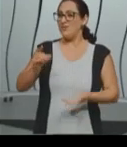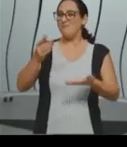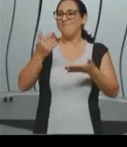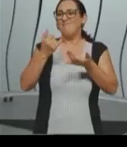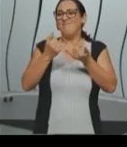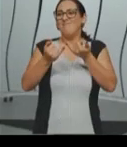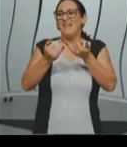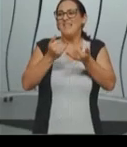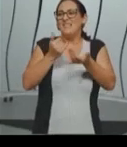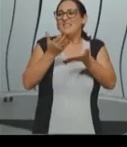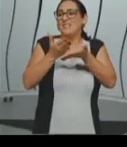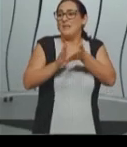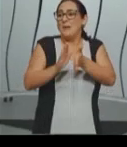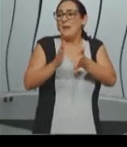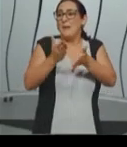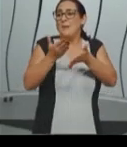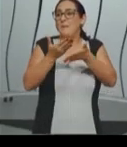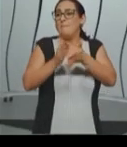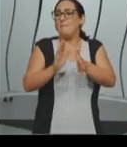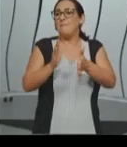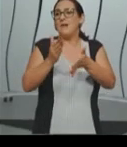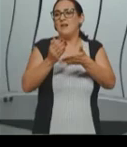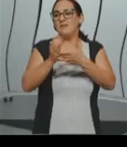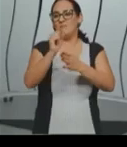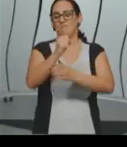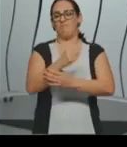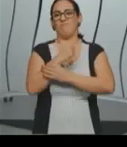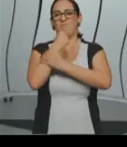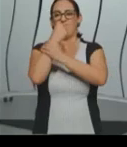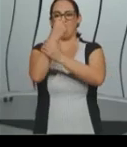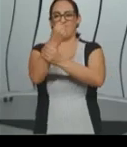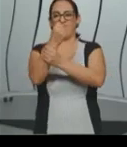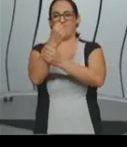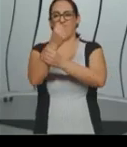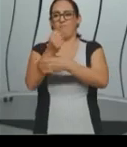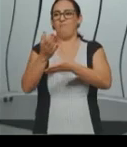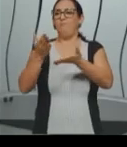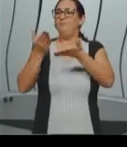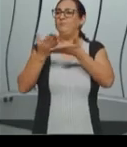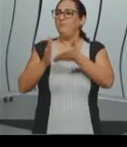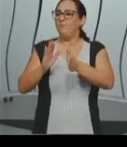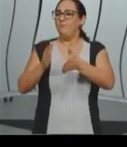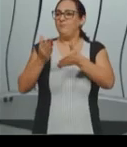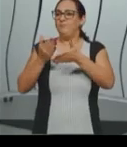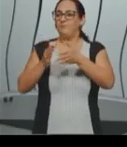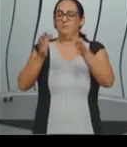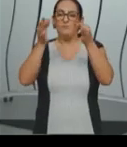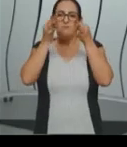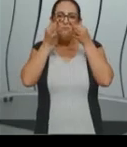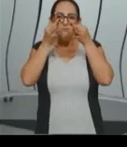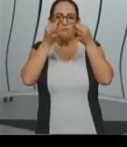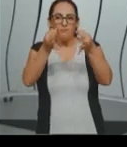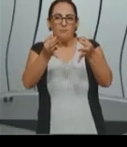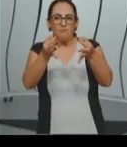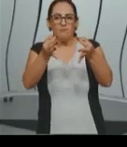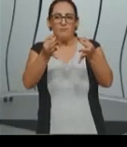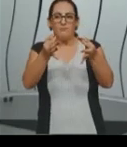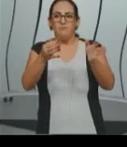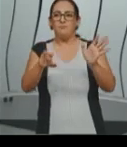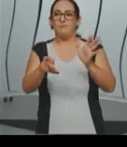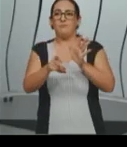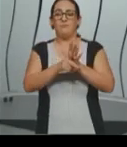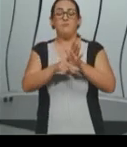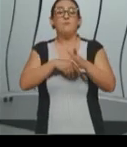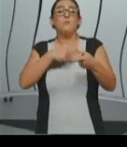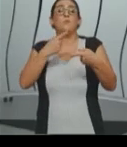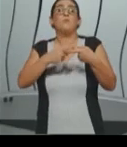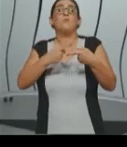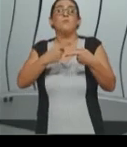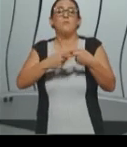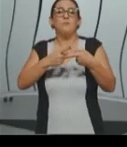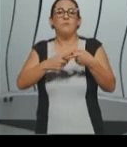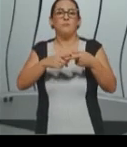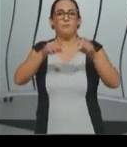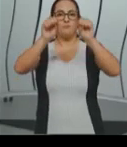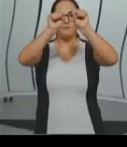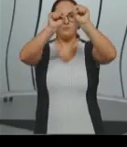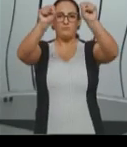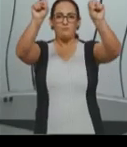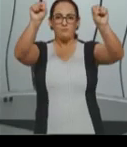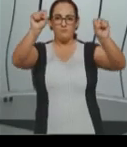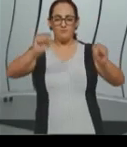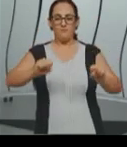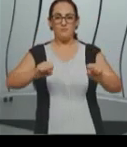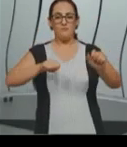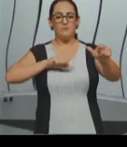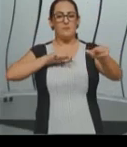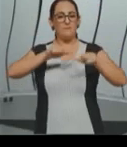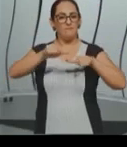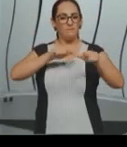um pouco aí as suas garantias, né, ou perdendo aí a atenção, vamos dizer, porque nesse sistema o